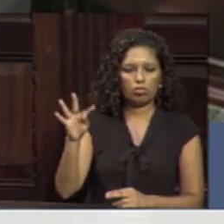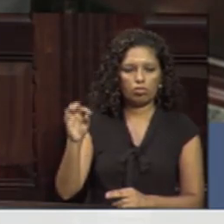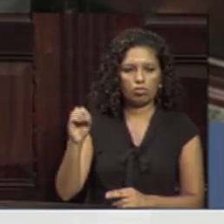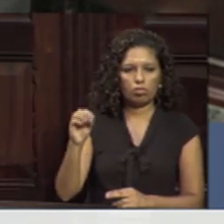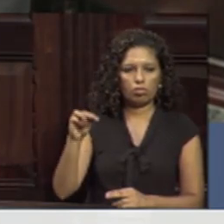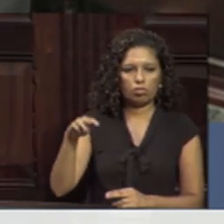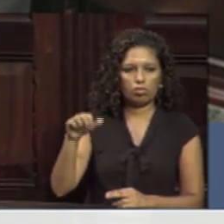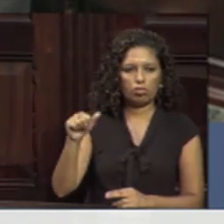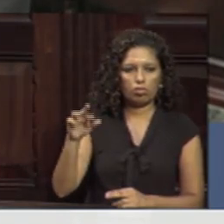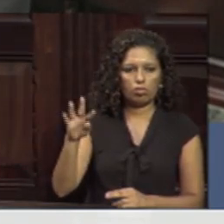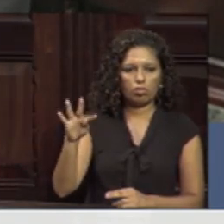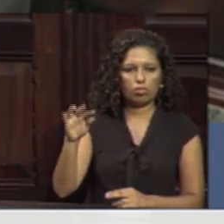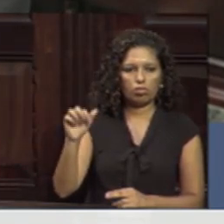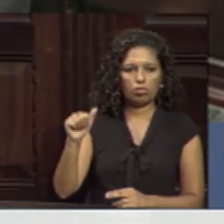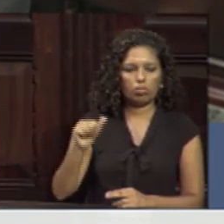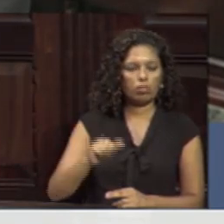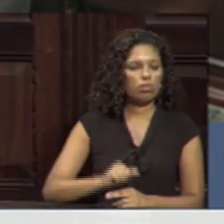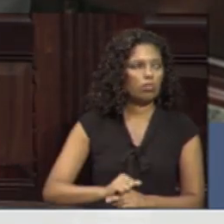Marta Rocha,